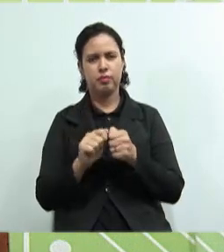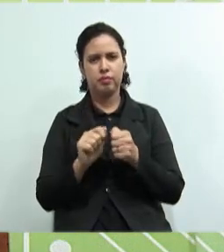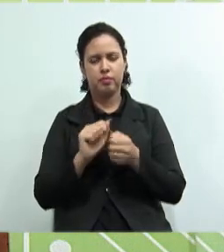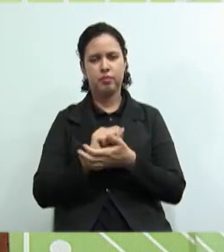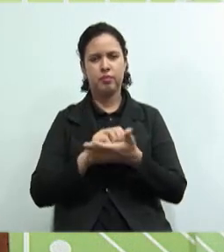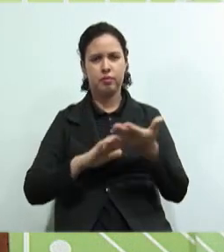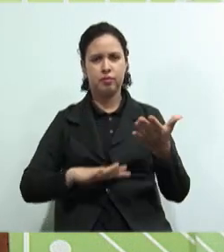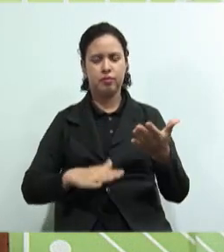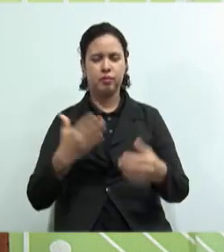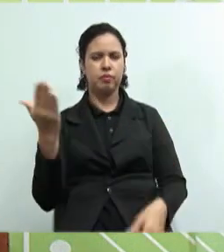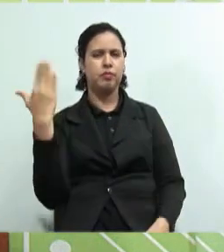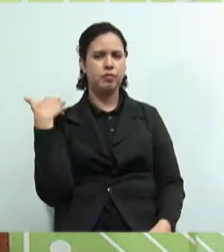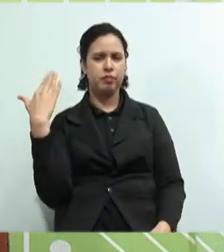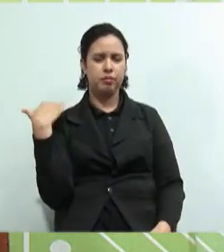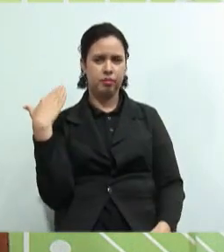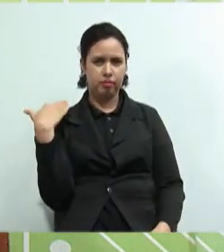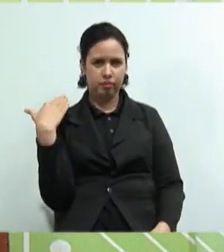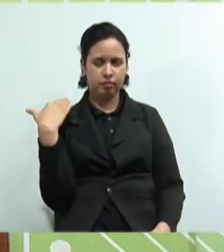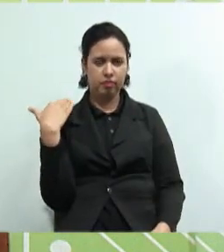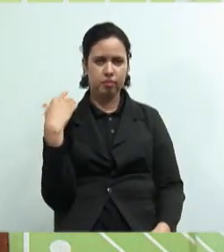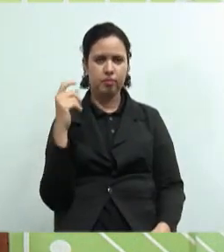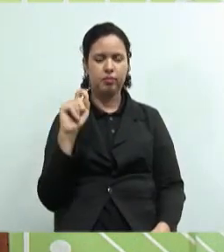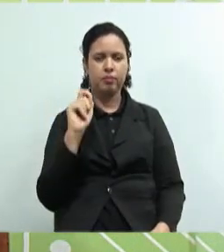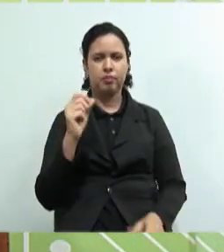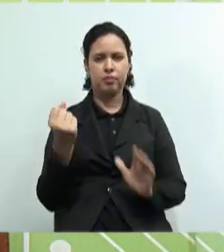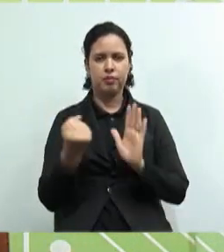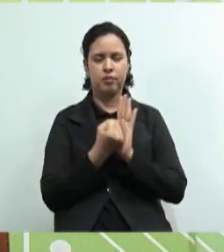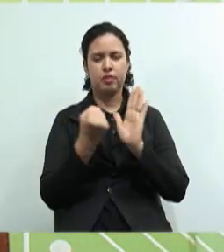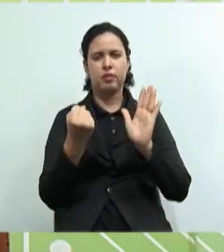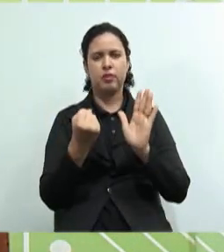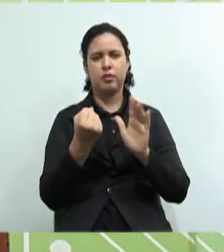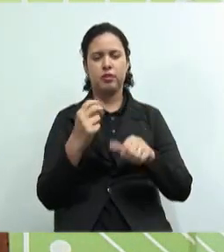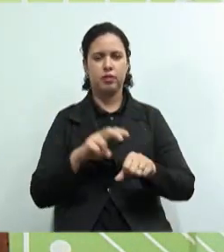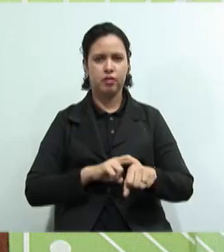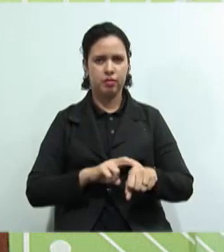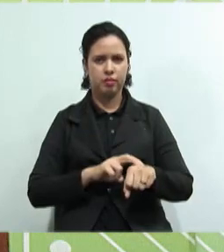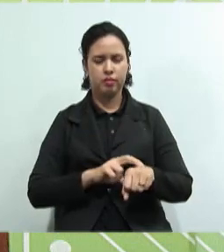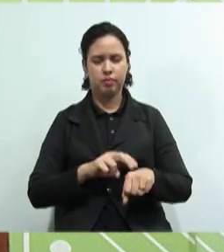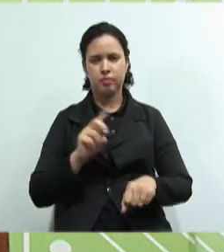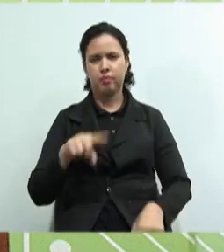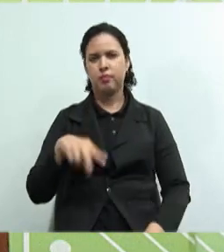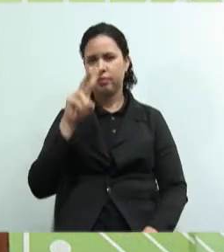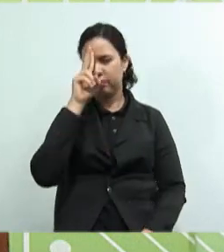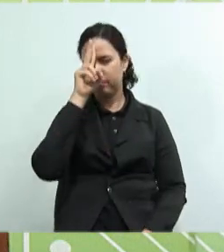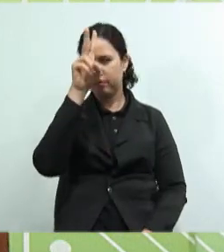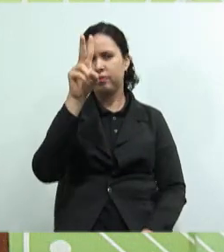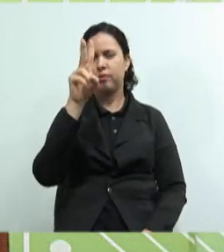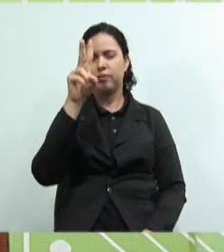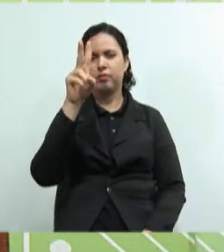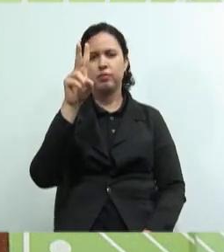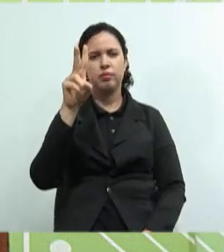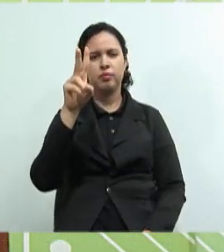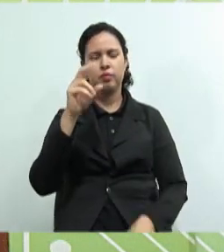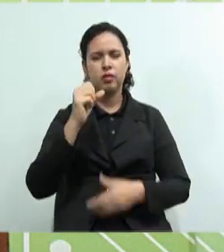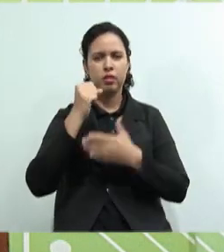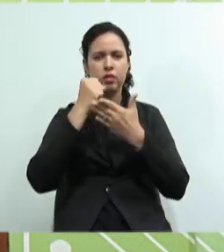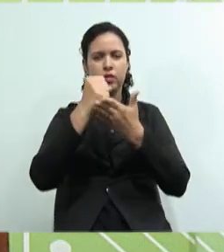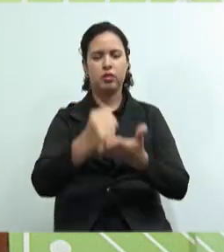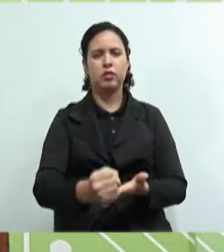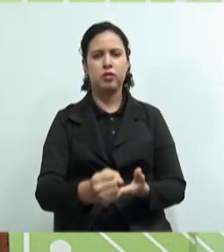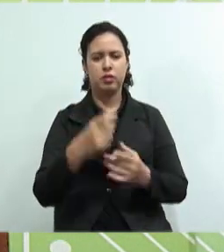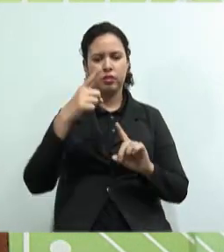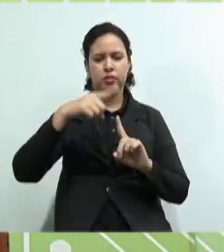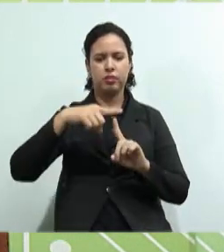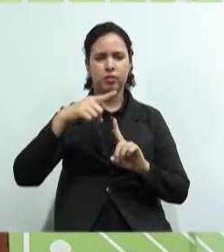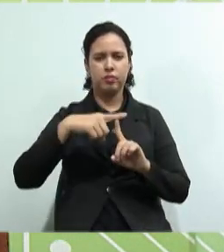nas campanhas de marketing, esses selos verdes, o marketing verde é muito forte, e isso aí favorece esse tipo de